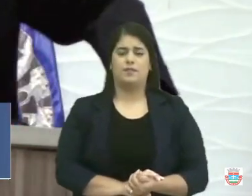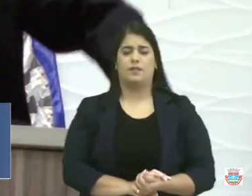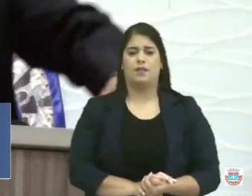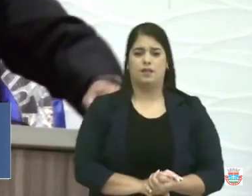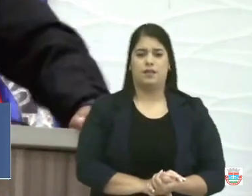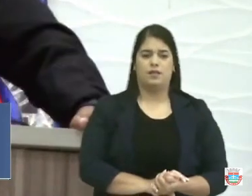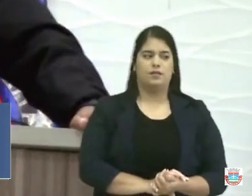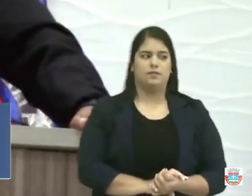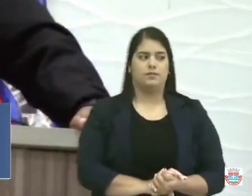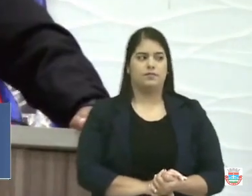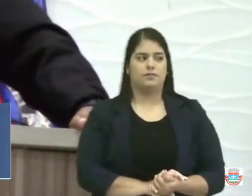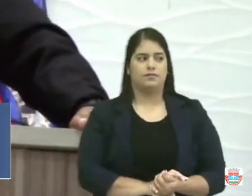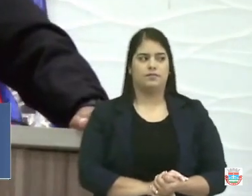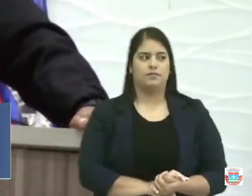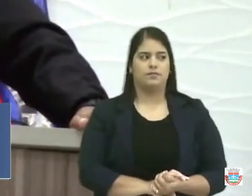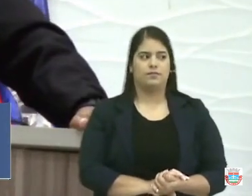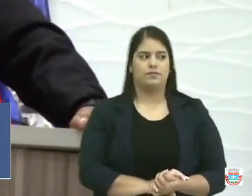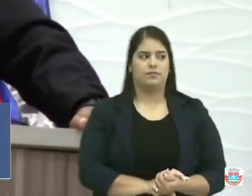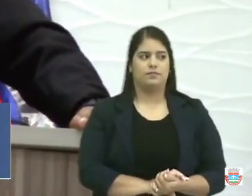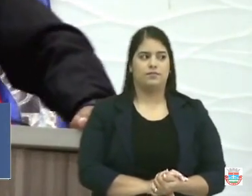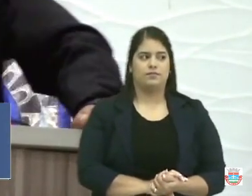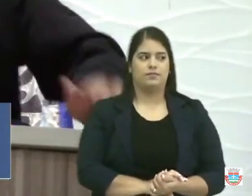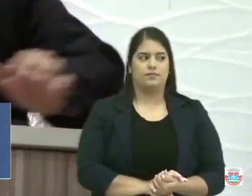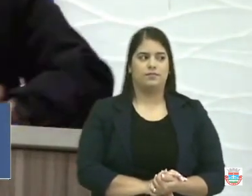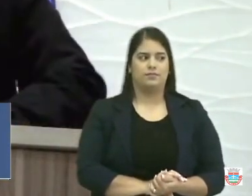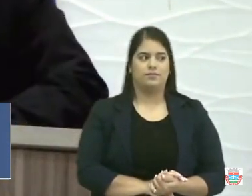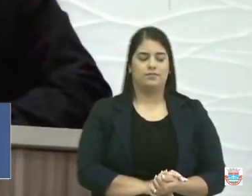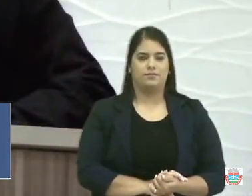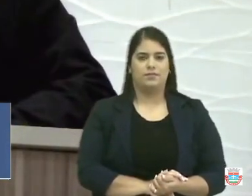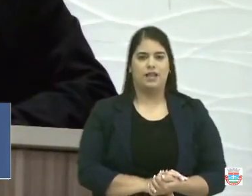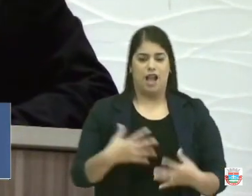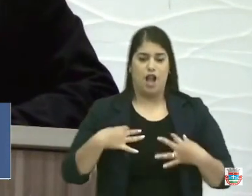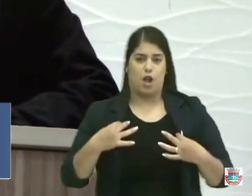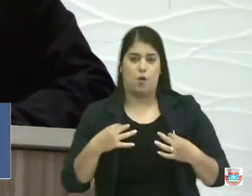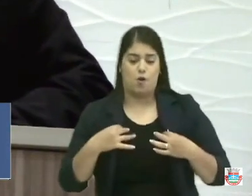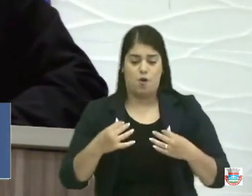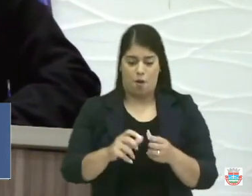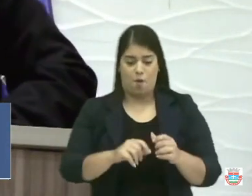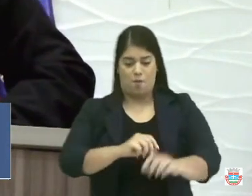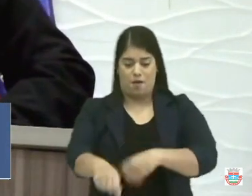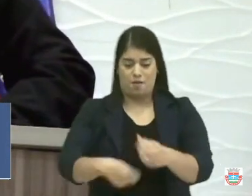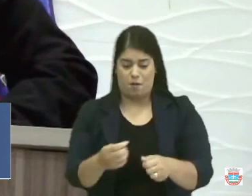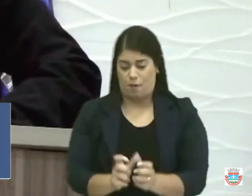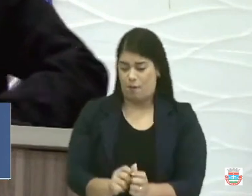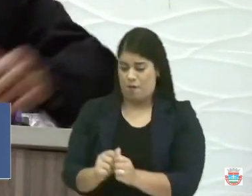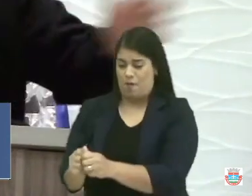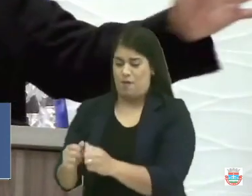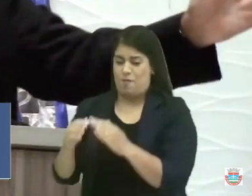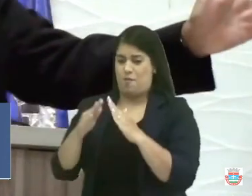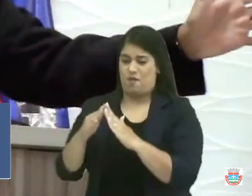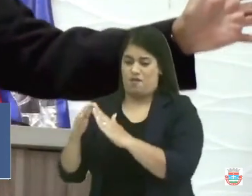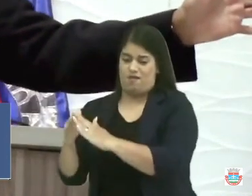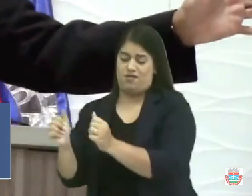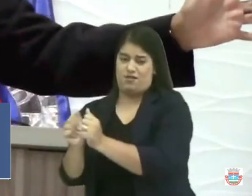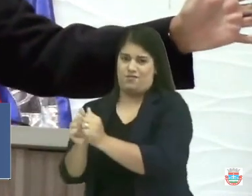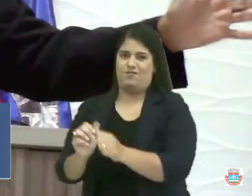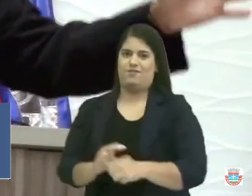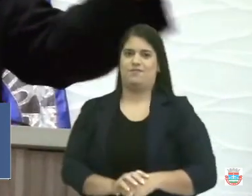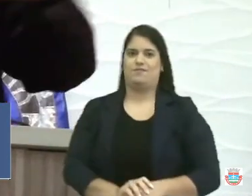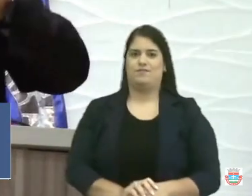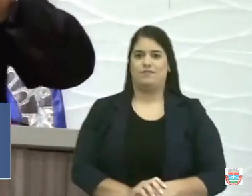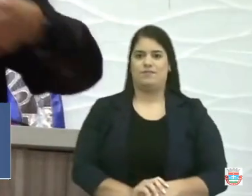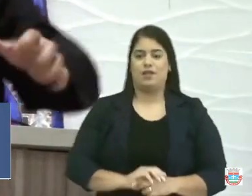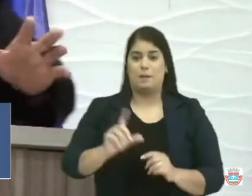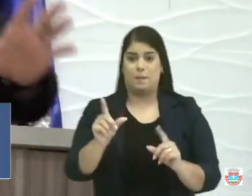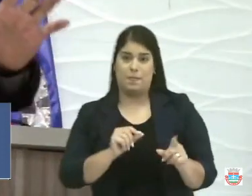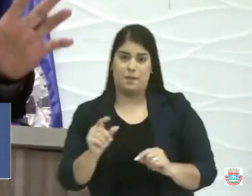trouxas e vai morar mais ele. Mulher minha, se chegasse aqui, olha, eu prefiro Batité. De